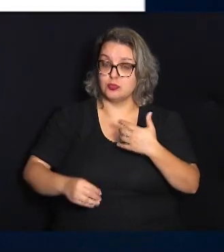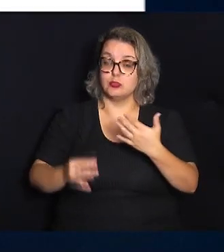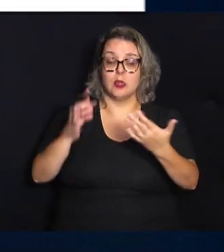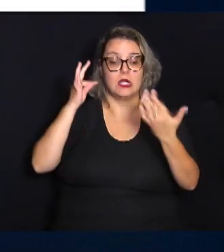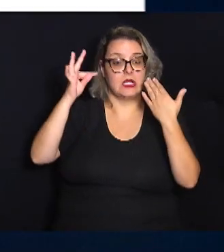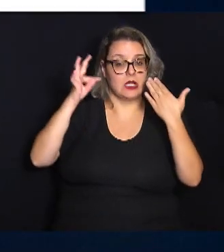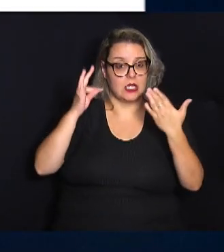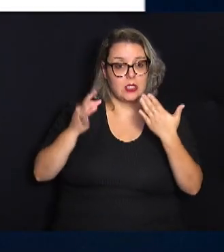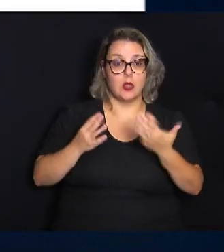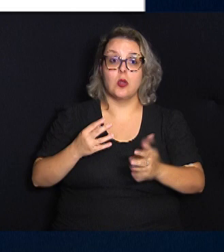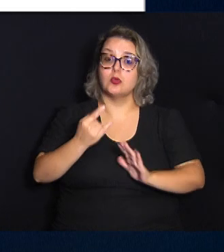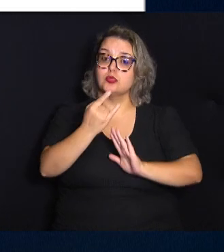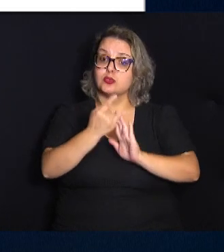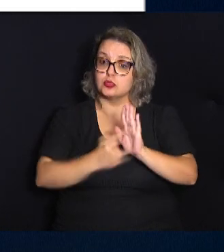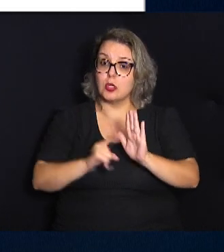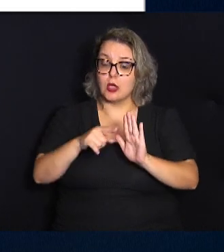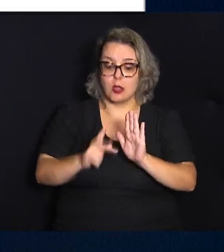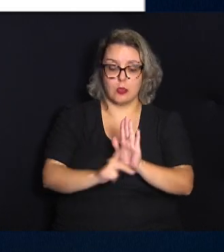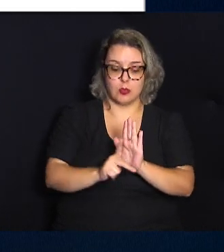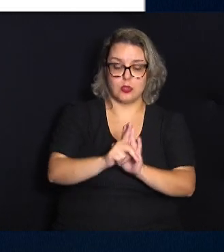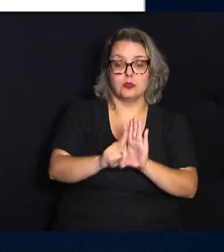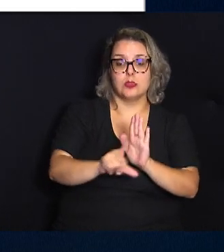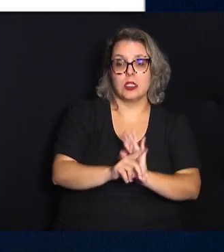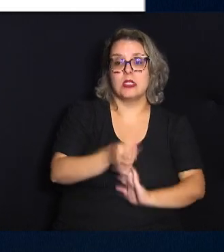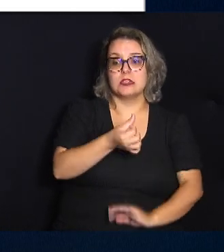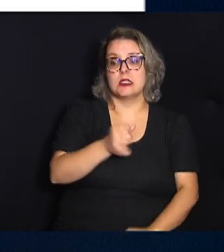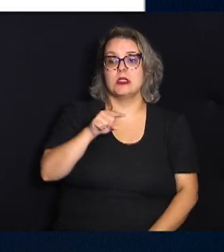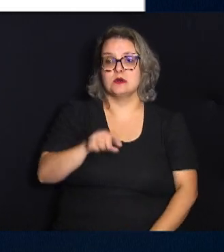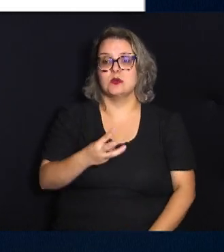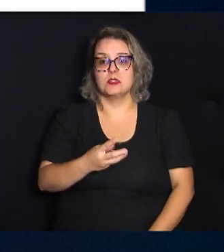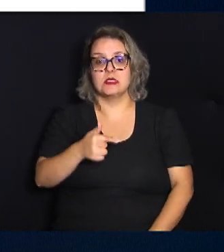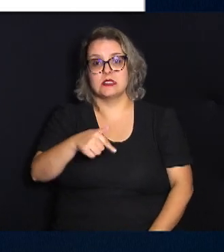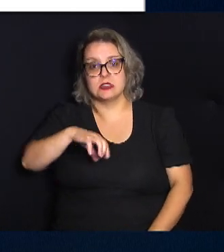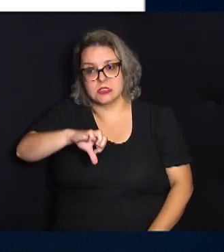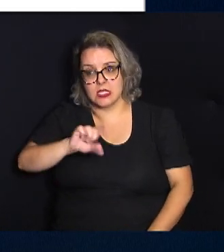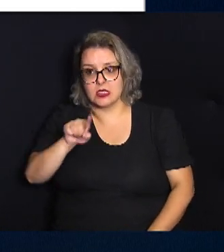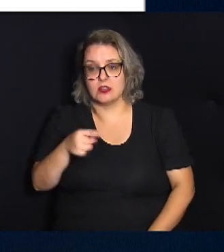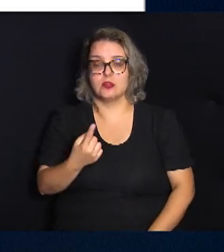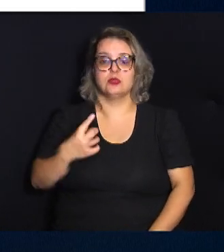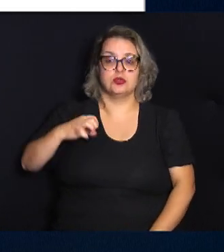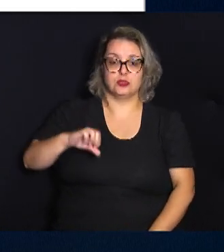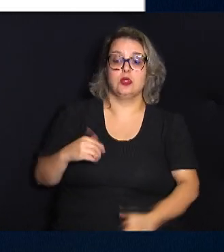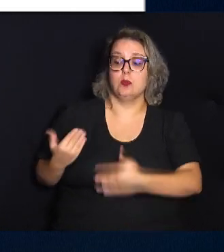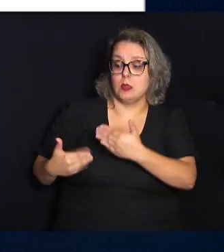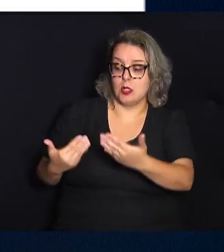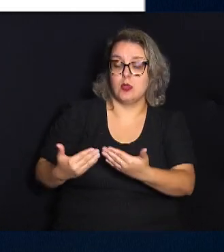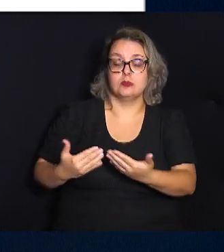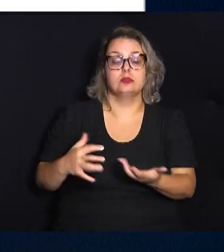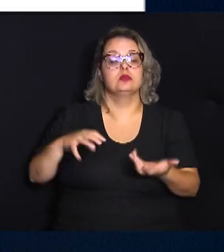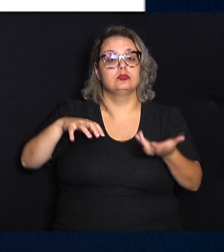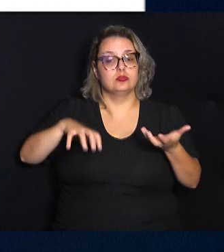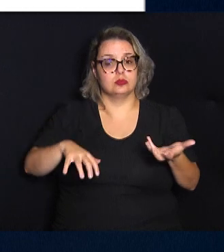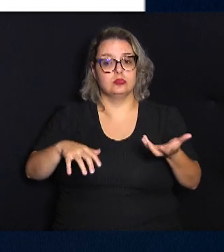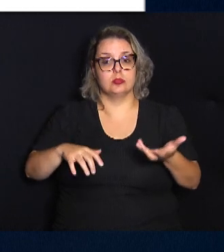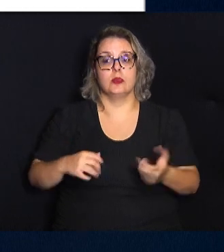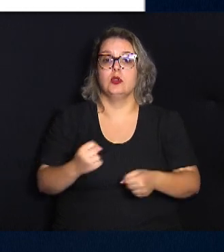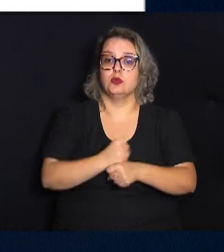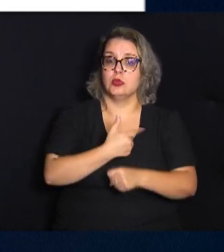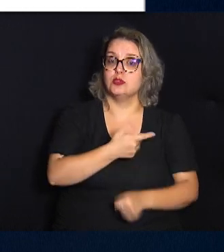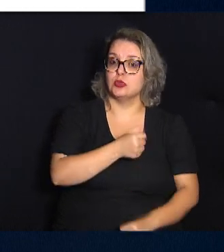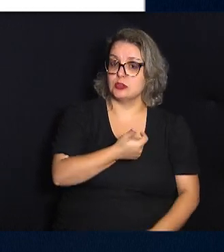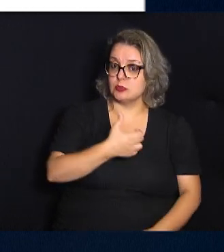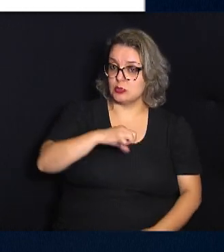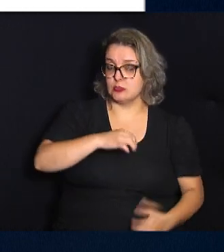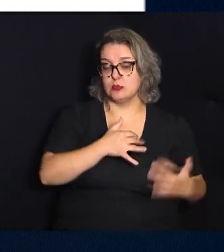documento trata sobre o projeto de lei número 6.379, que tramita no Congresso Nacional desde 2019.